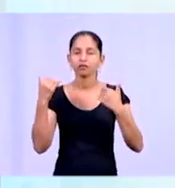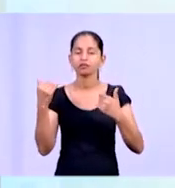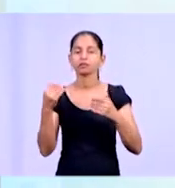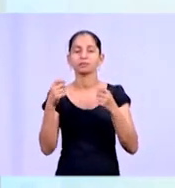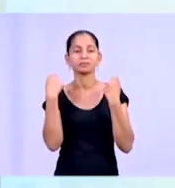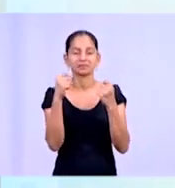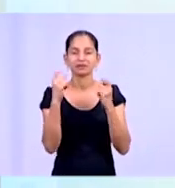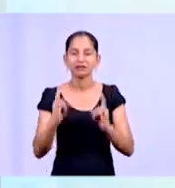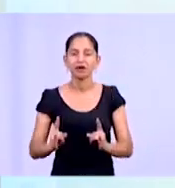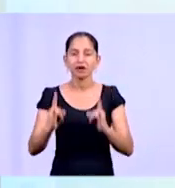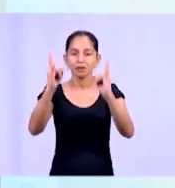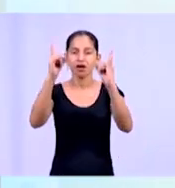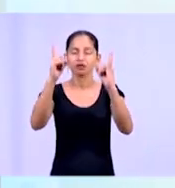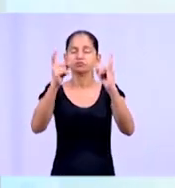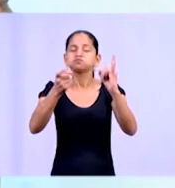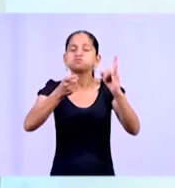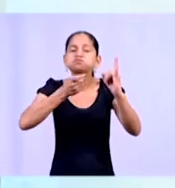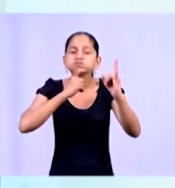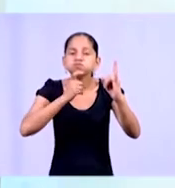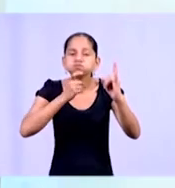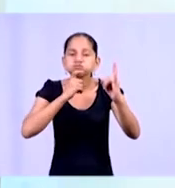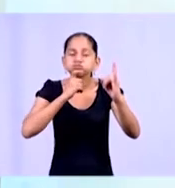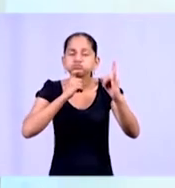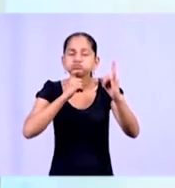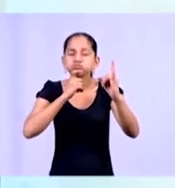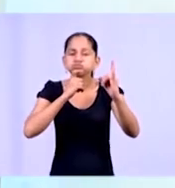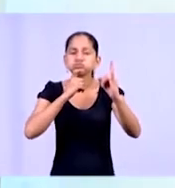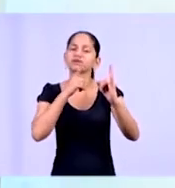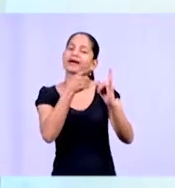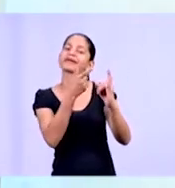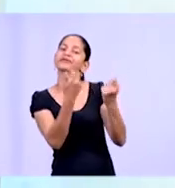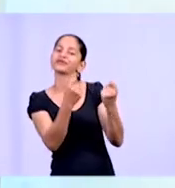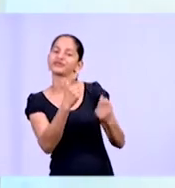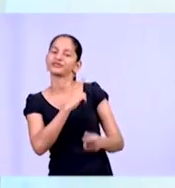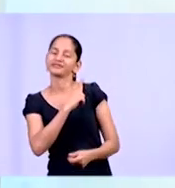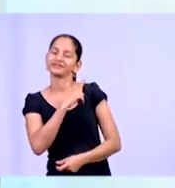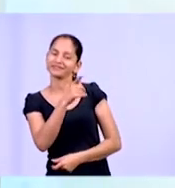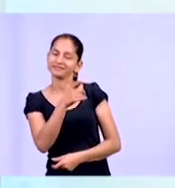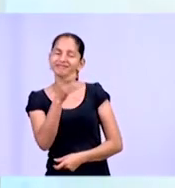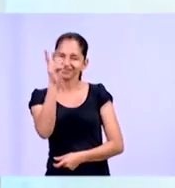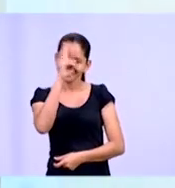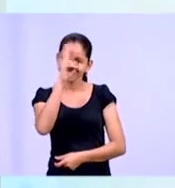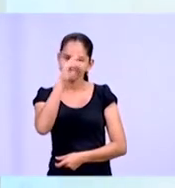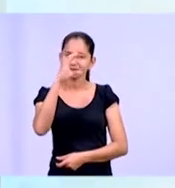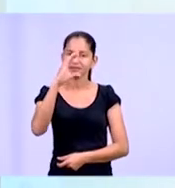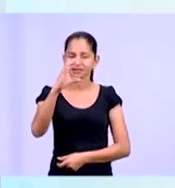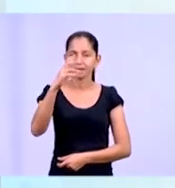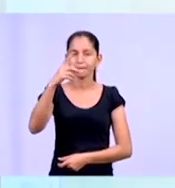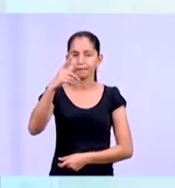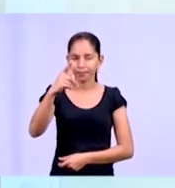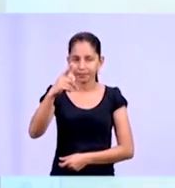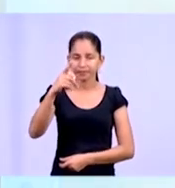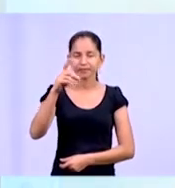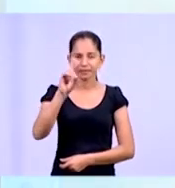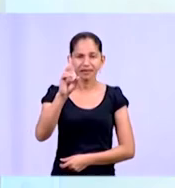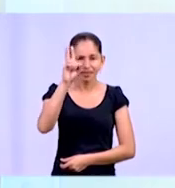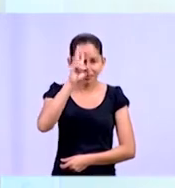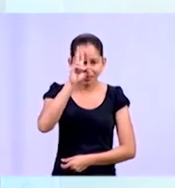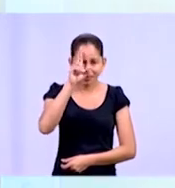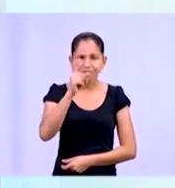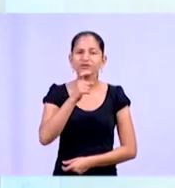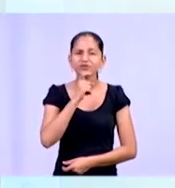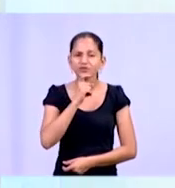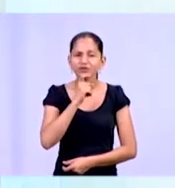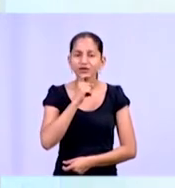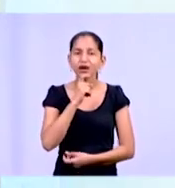muito gelado. É por isso que tem aquele esquema de... o CPD bem gelado, realmente, é porque lá você tem